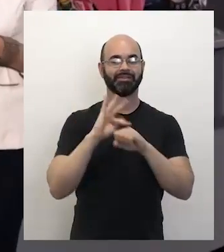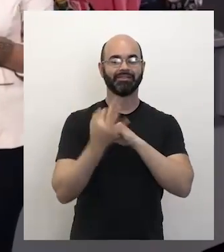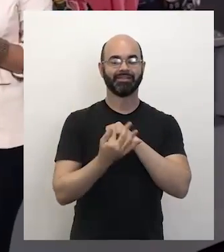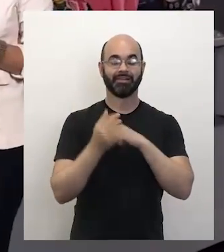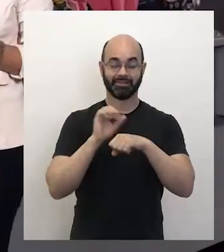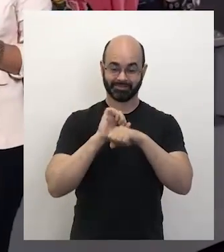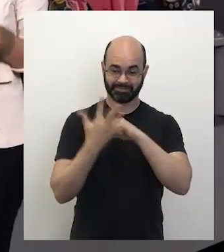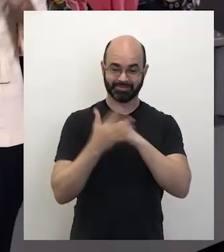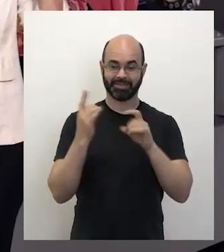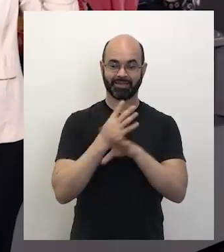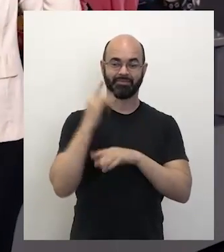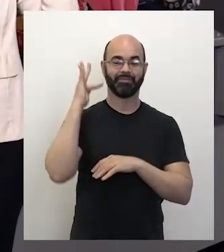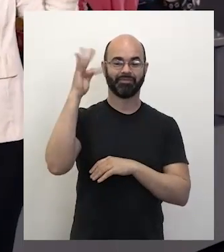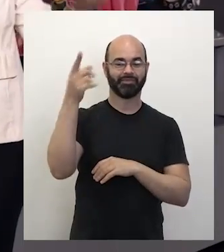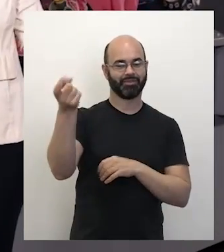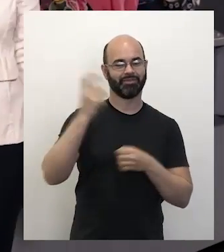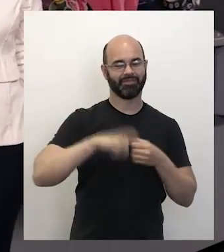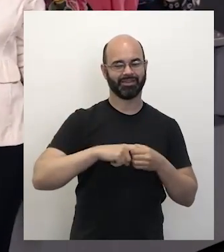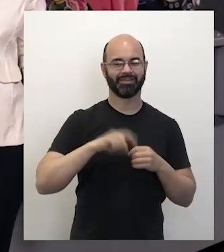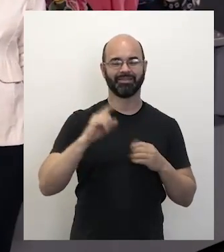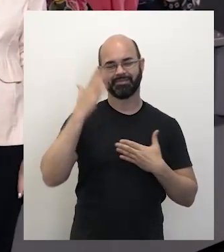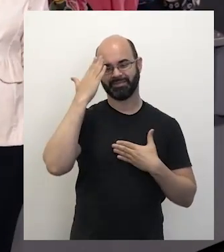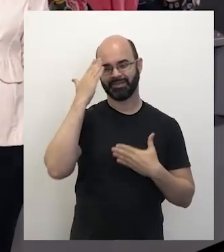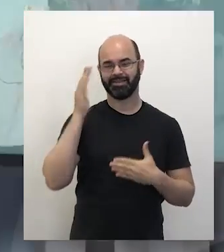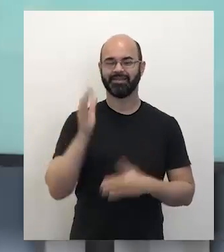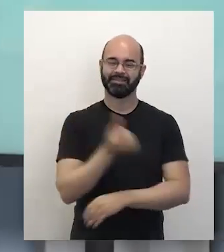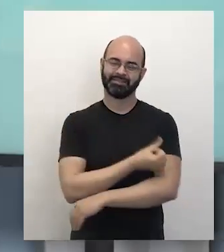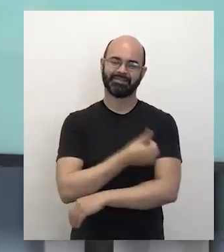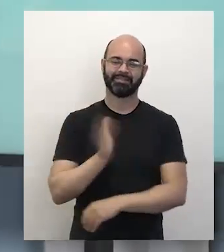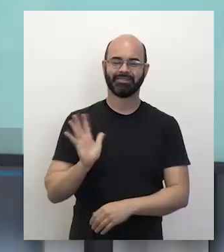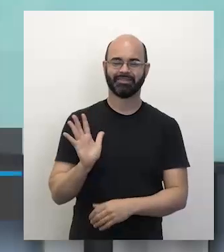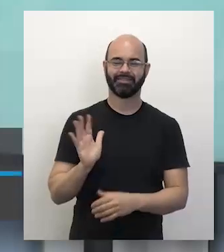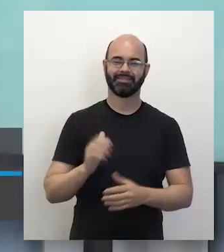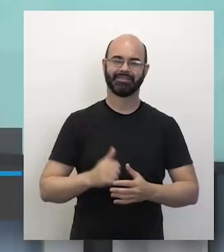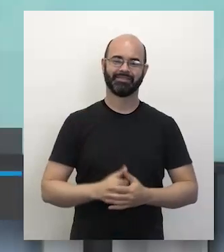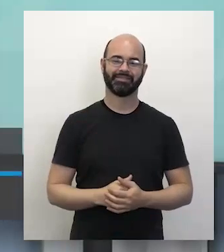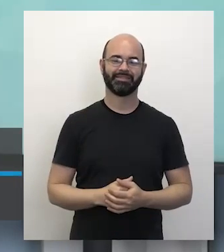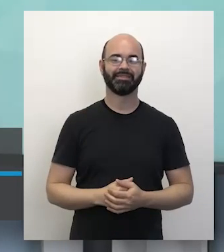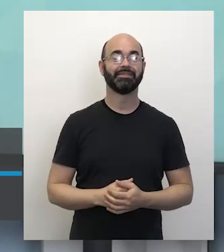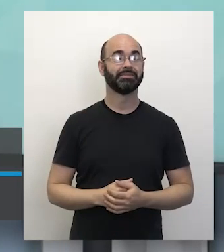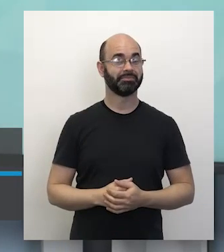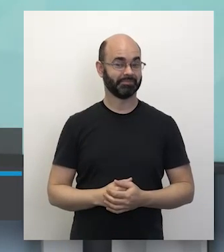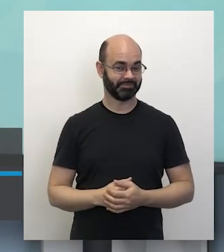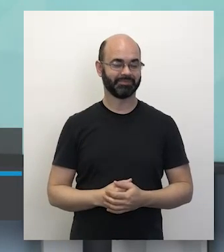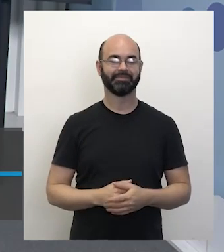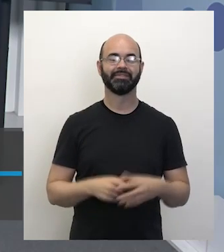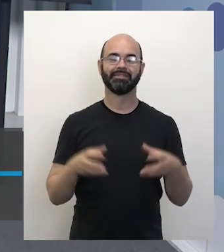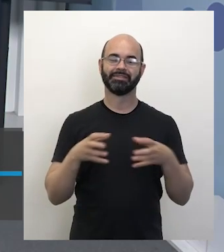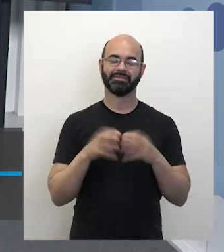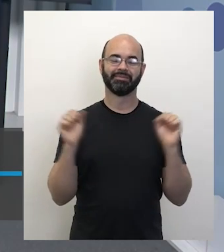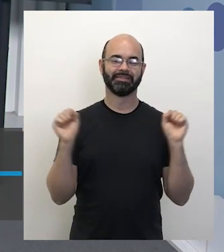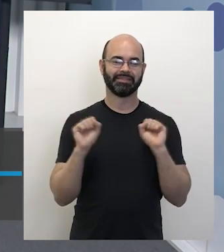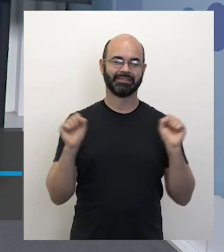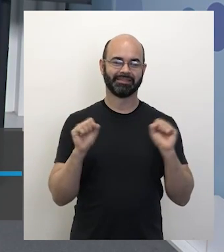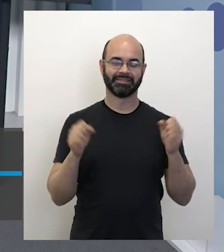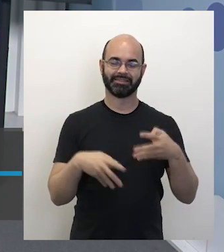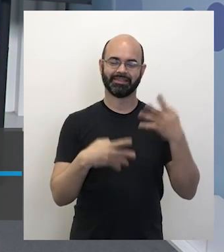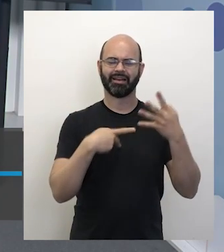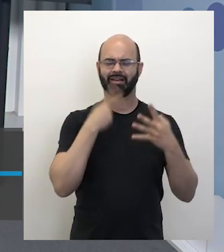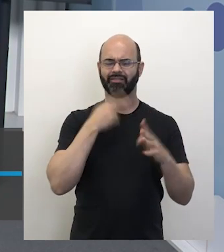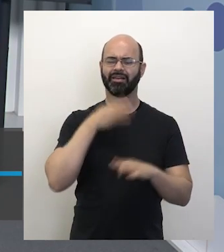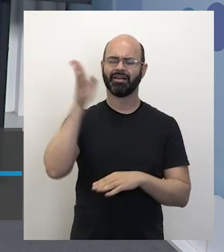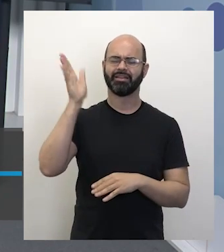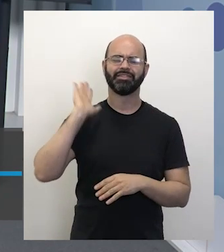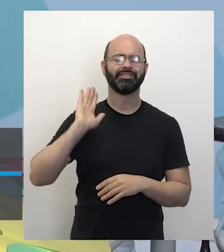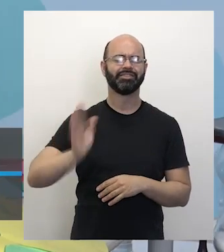visita. Muito obrigada. Tchau, tchau, sexto ano. Ó, Pro Janaína, o pessoal adorou. A Proso Leite falou, já estive no Memorial da